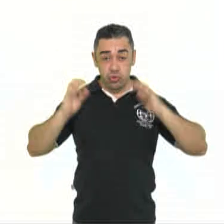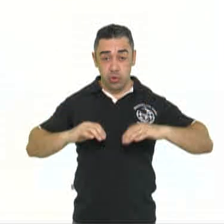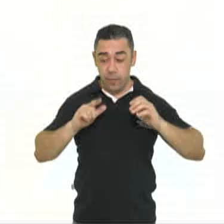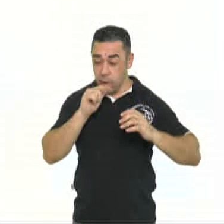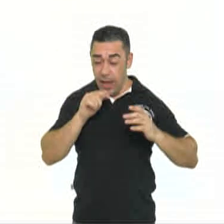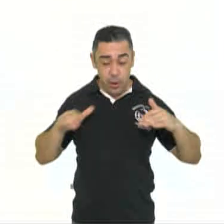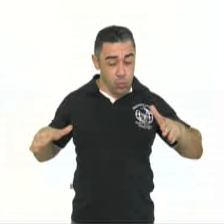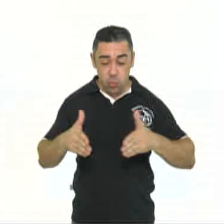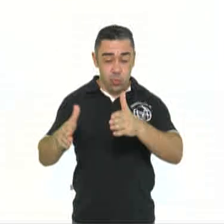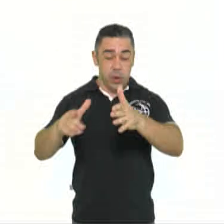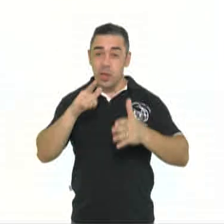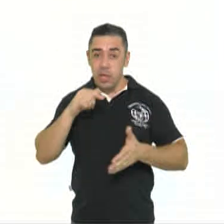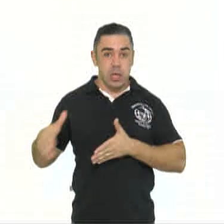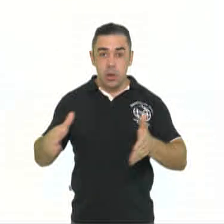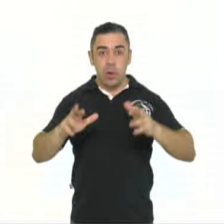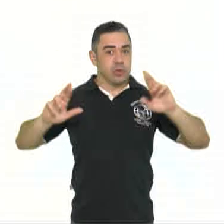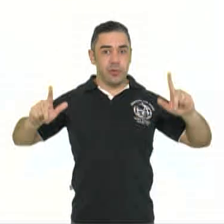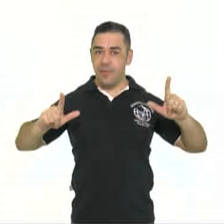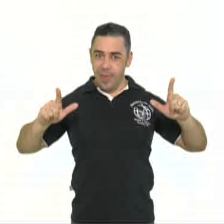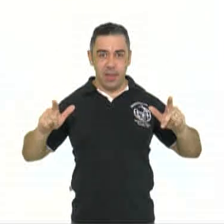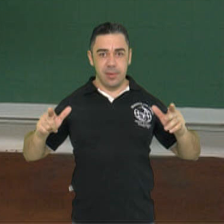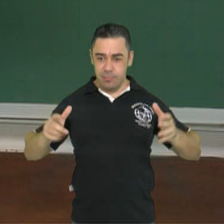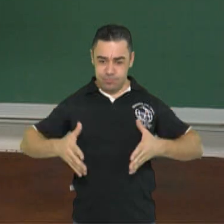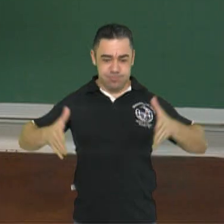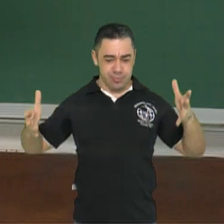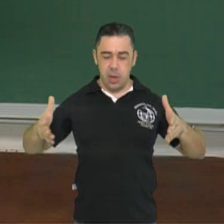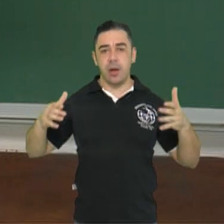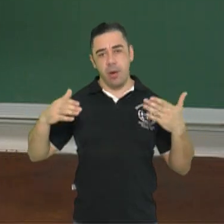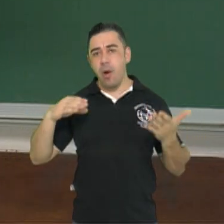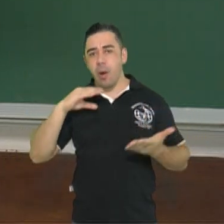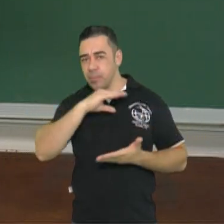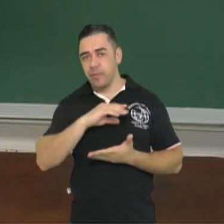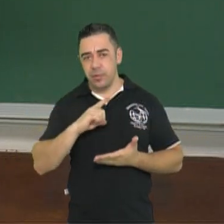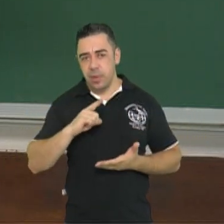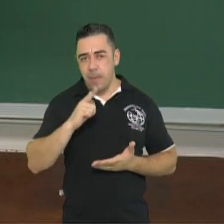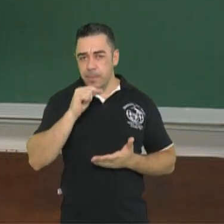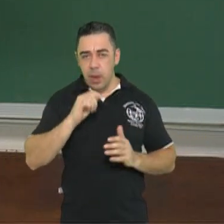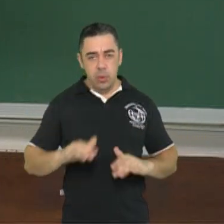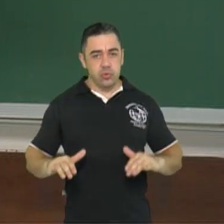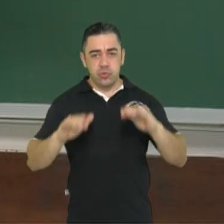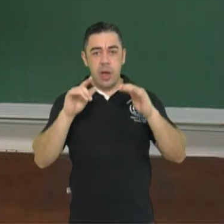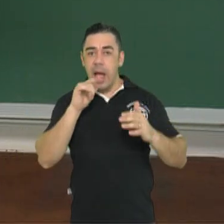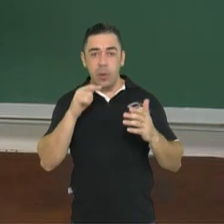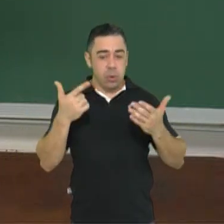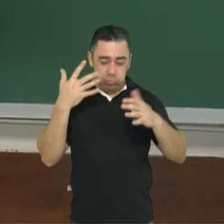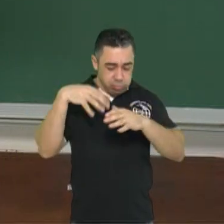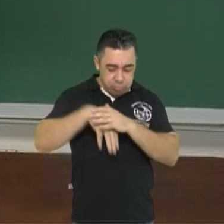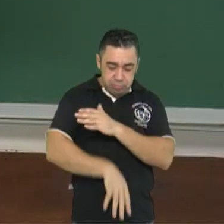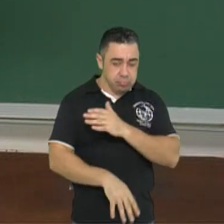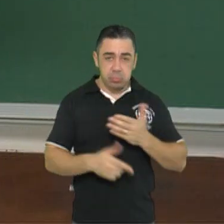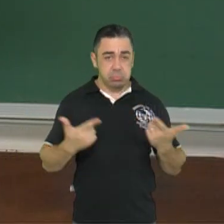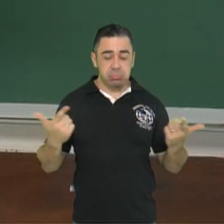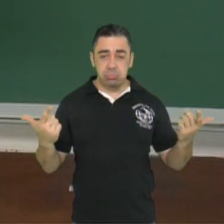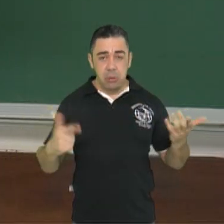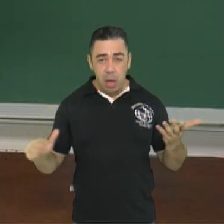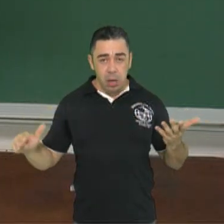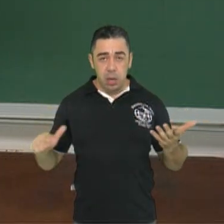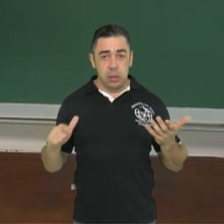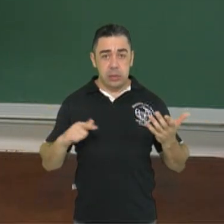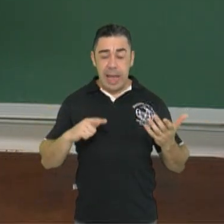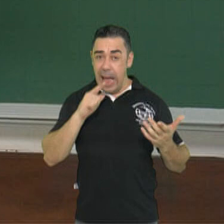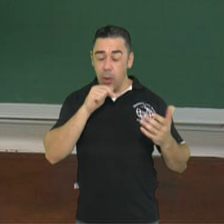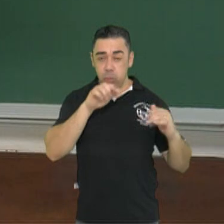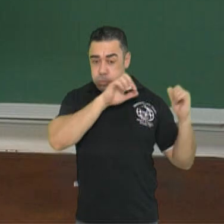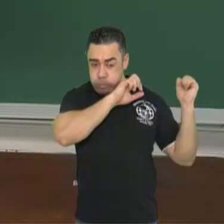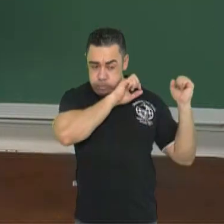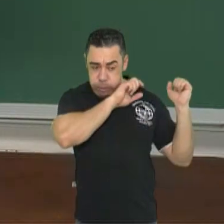chegam nos rios. Então, a diferença é muito grande. Então, claro que vai ter mais enchente. A água não tem por onde infiltrar. Ela vai com um volume